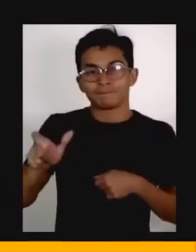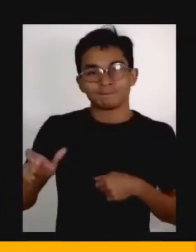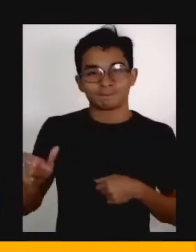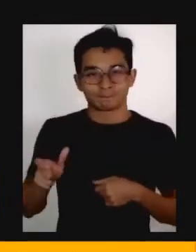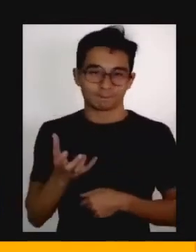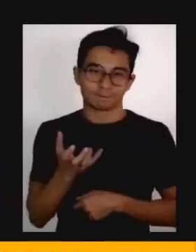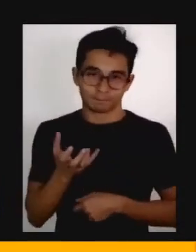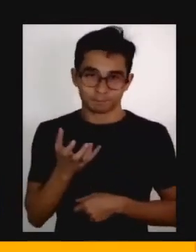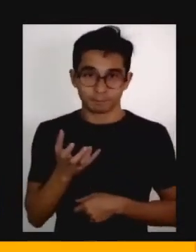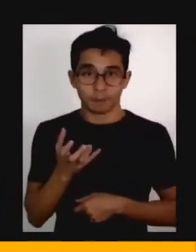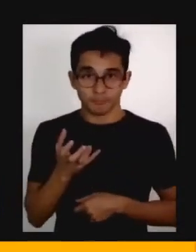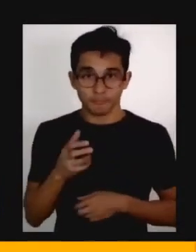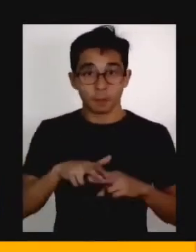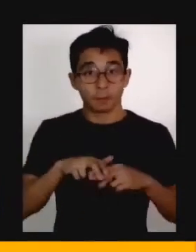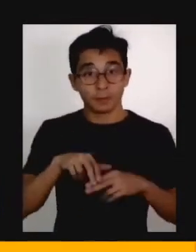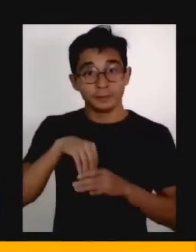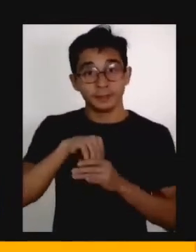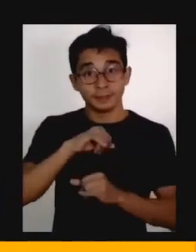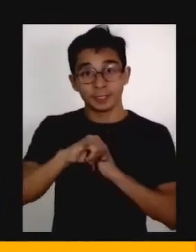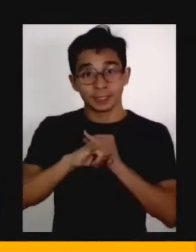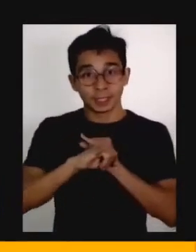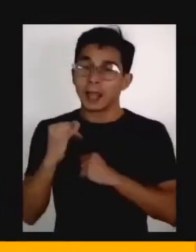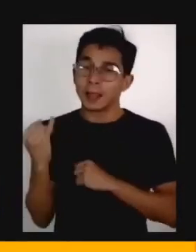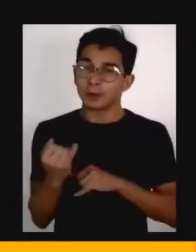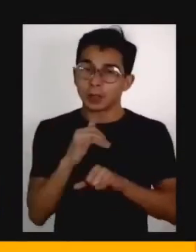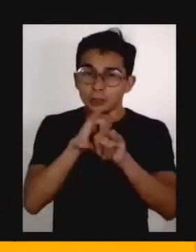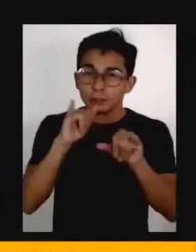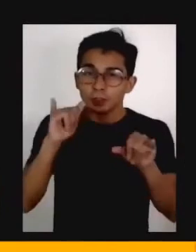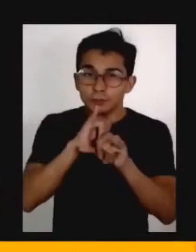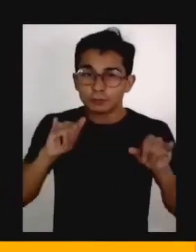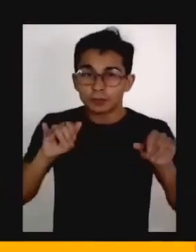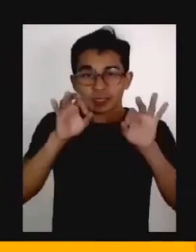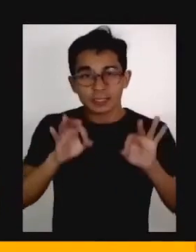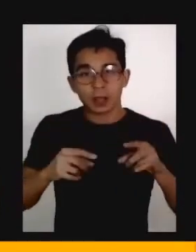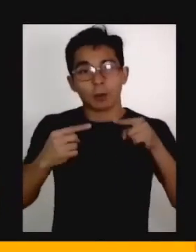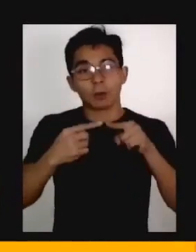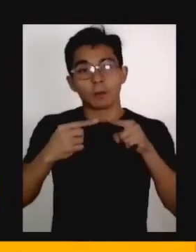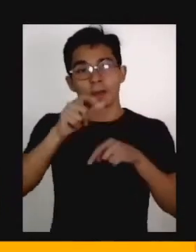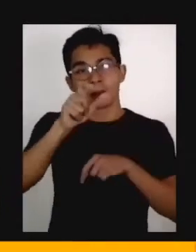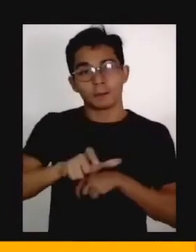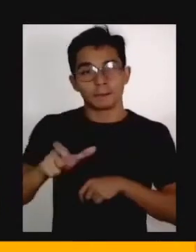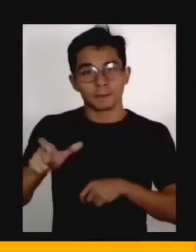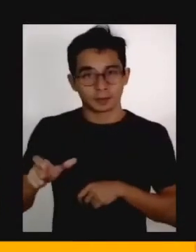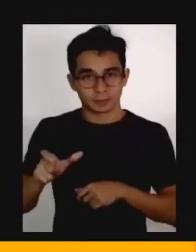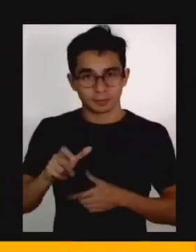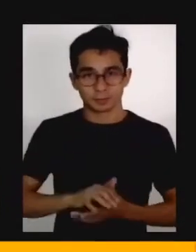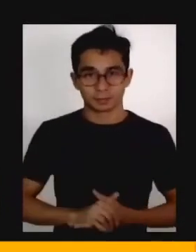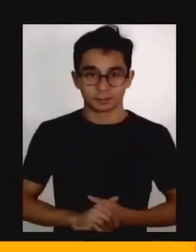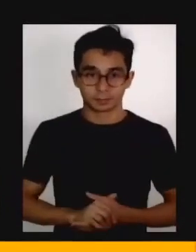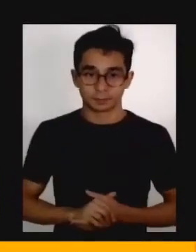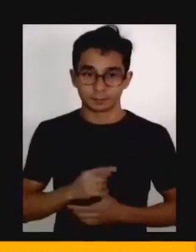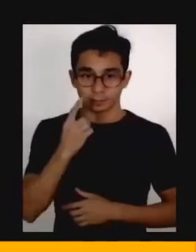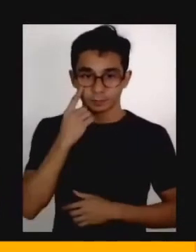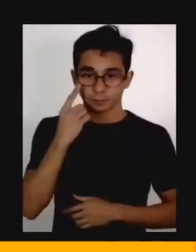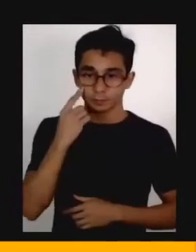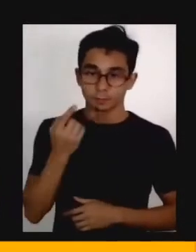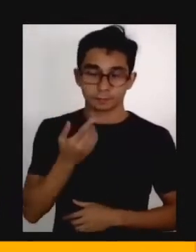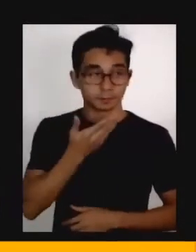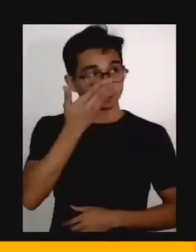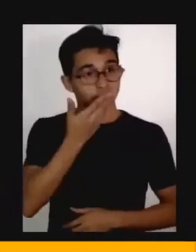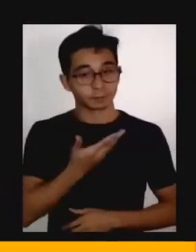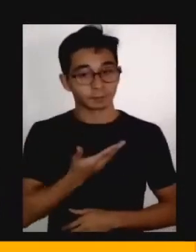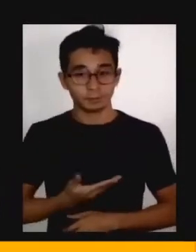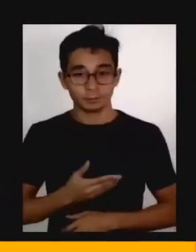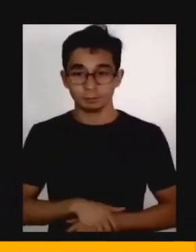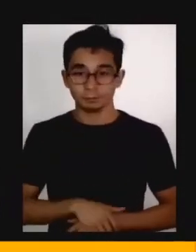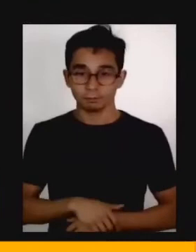online. Nessa tabela que eu trago aqui em cima, é super interessante notar que essas notícias e